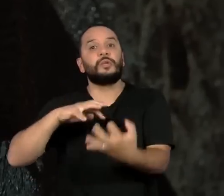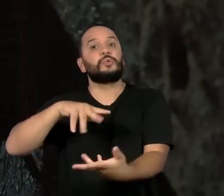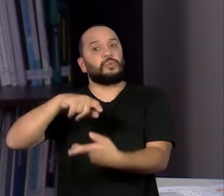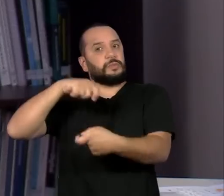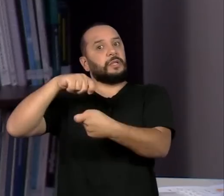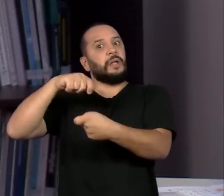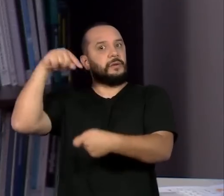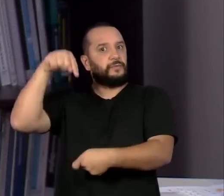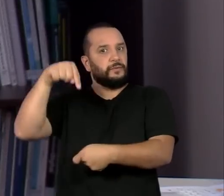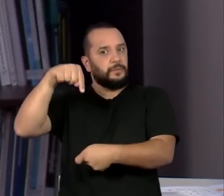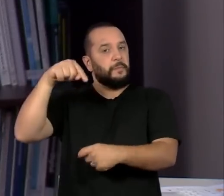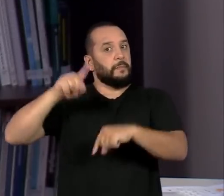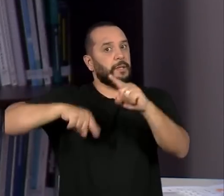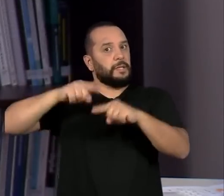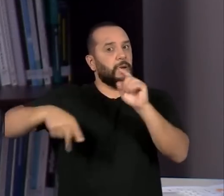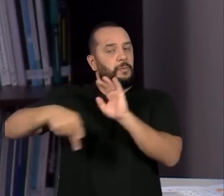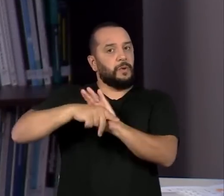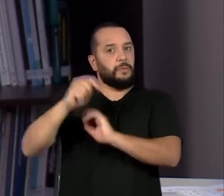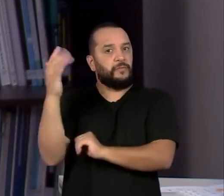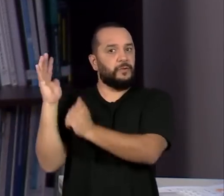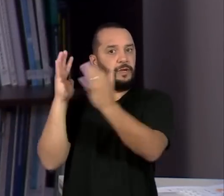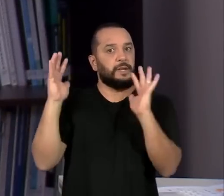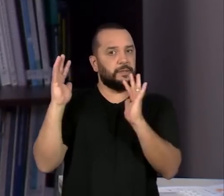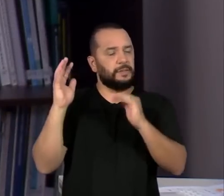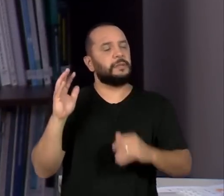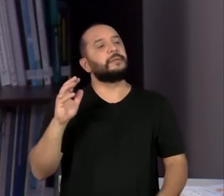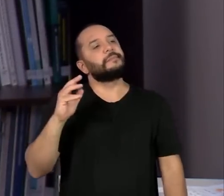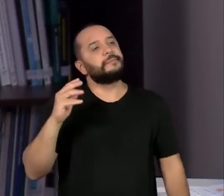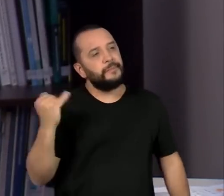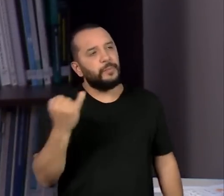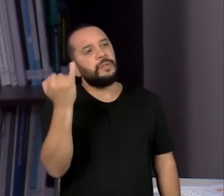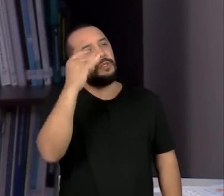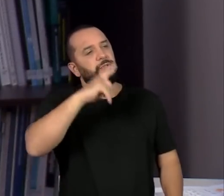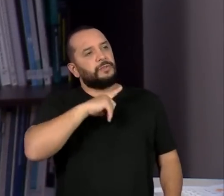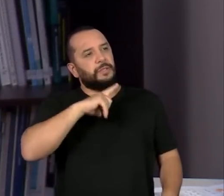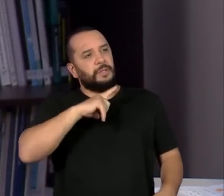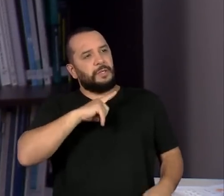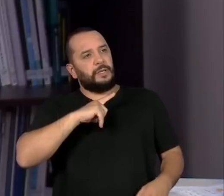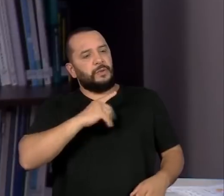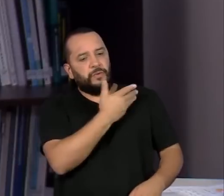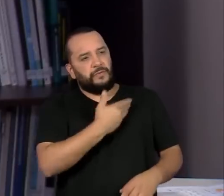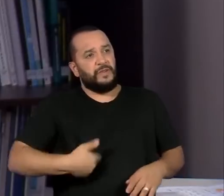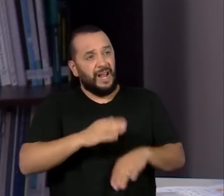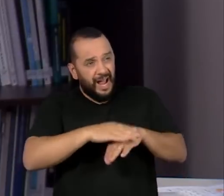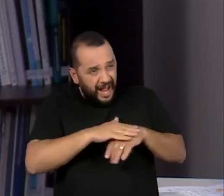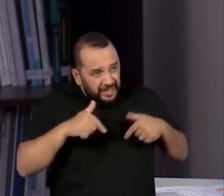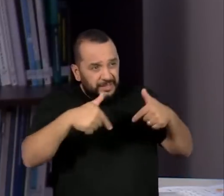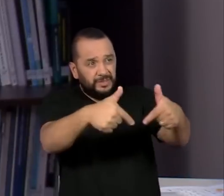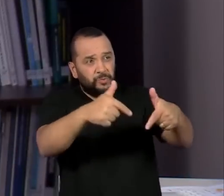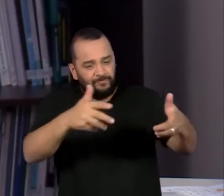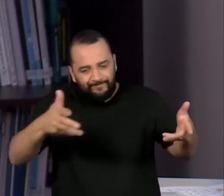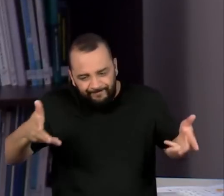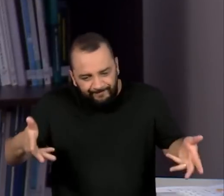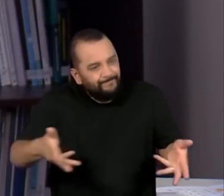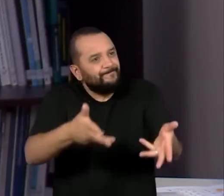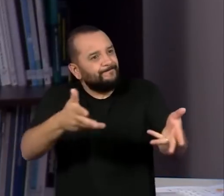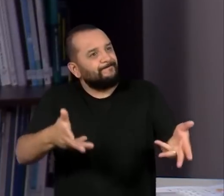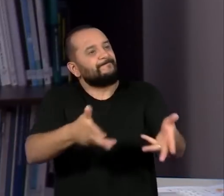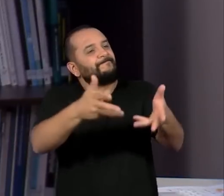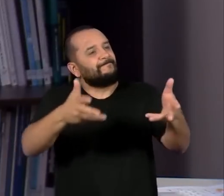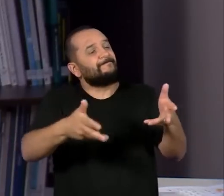É muito importante realmente essa política, nova política, criar os mecanismos para